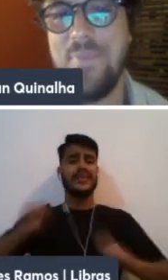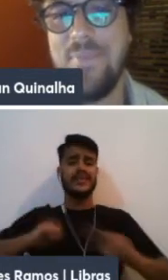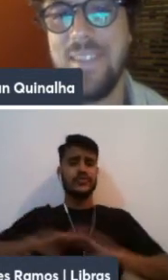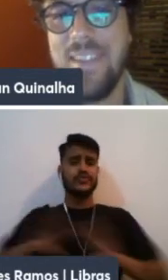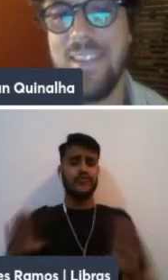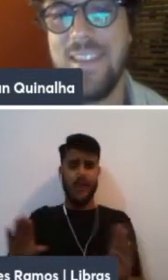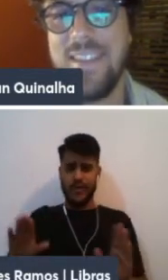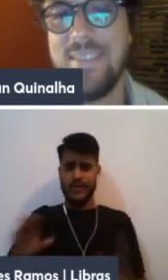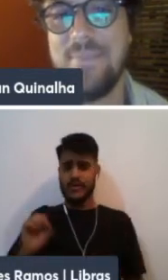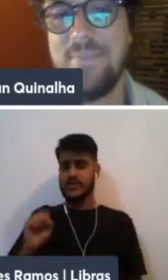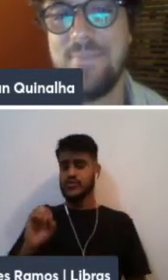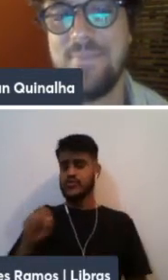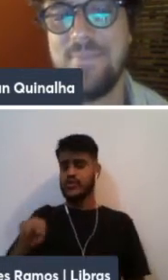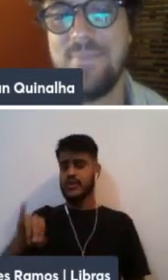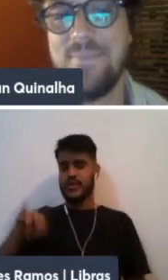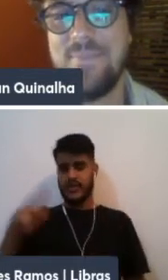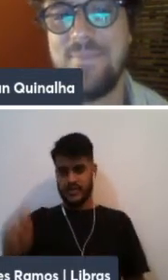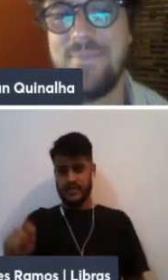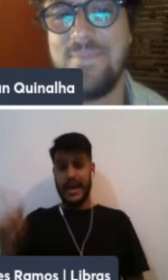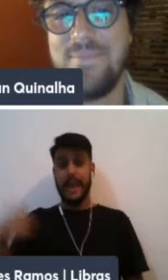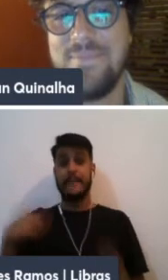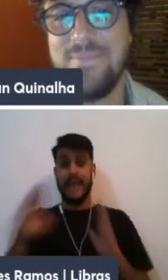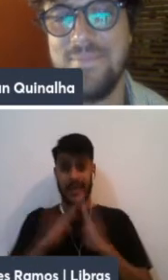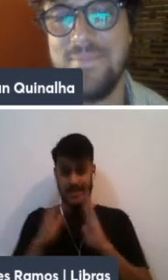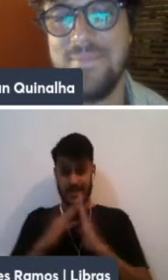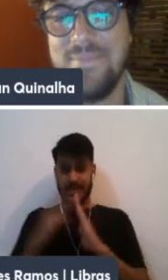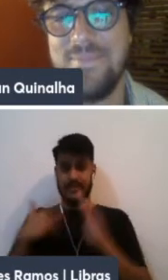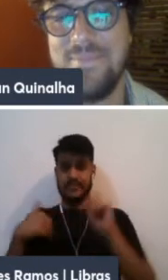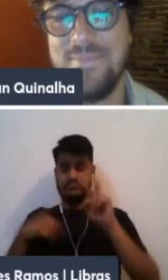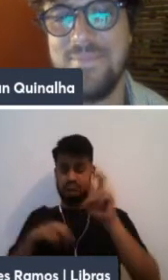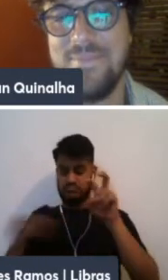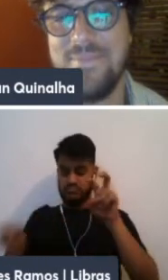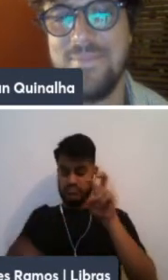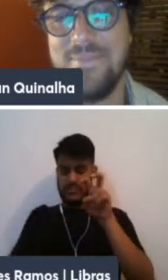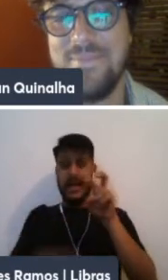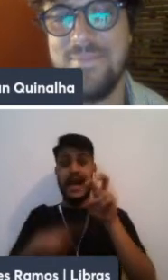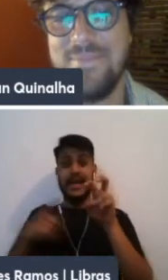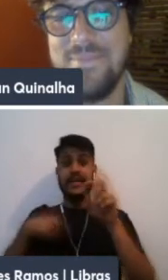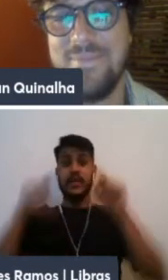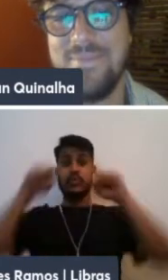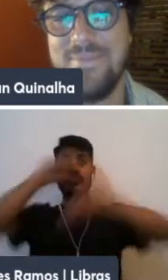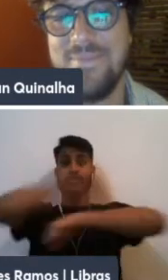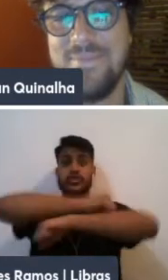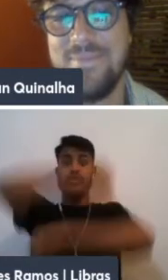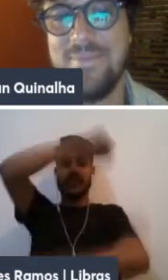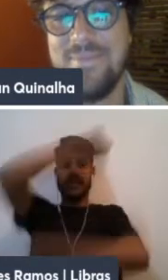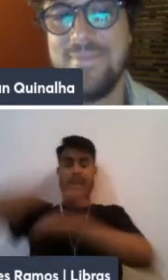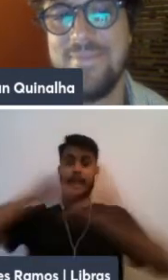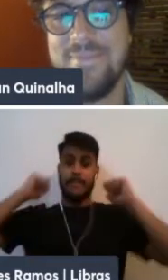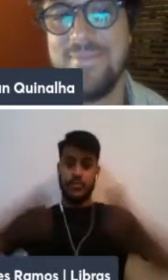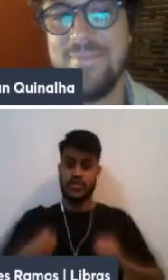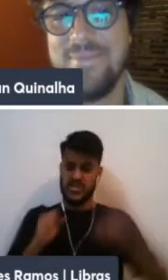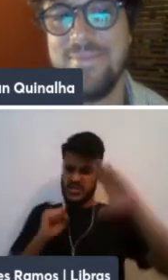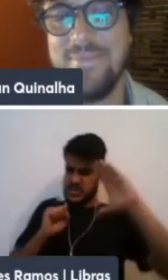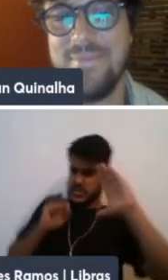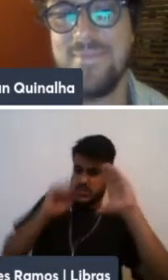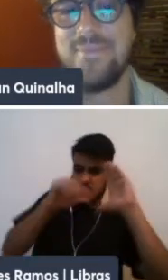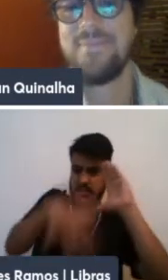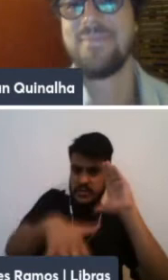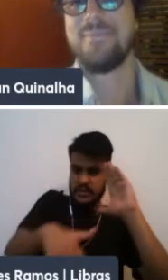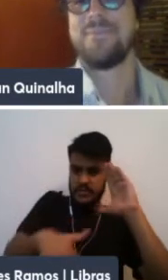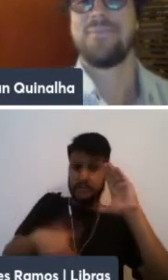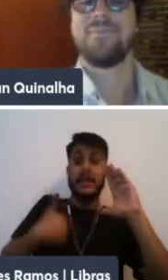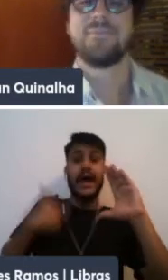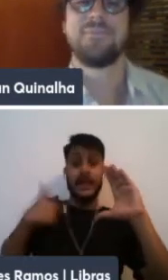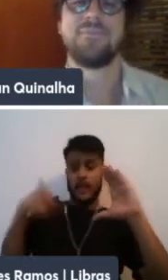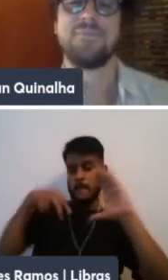passou embaixo da minha casa, eu joguei a mochila pela janela, literalmente, e fugi. E,